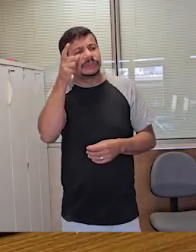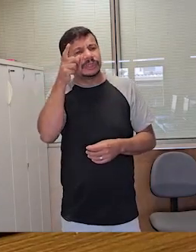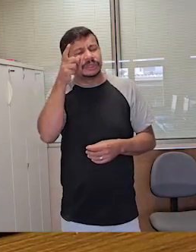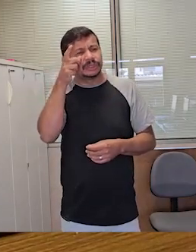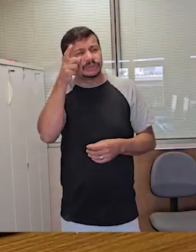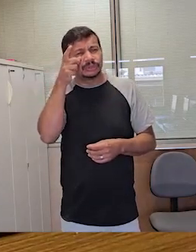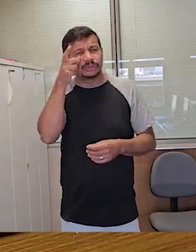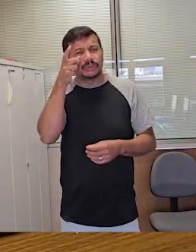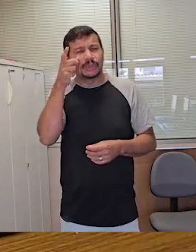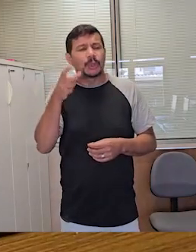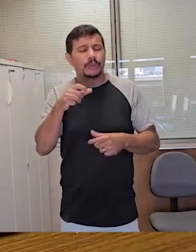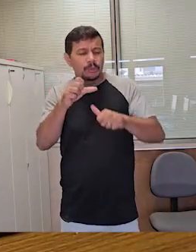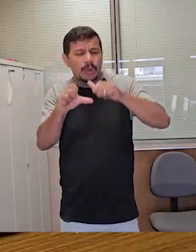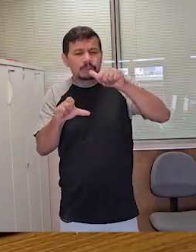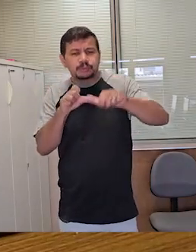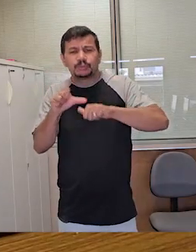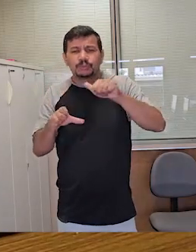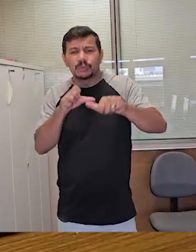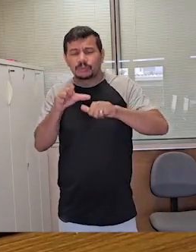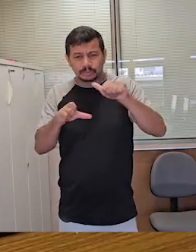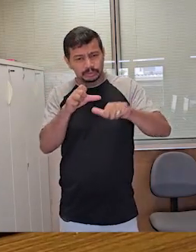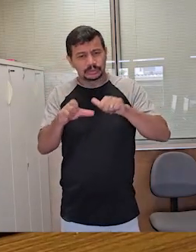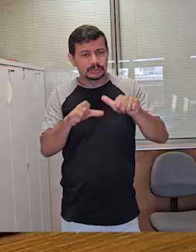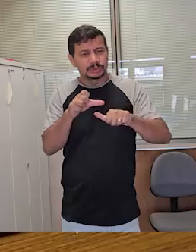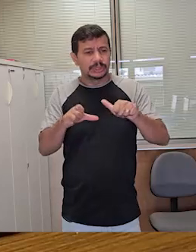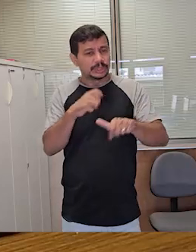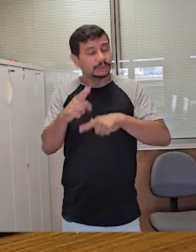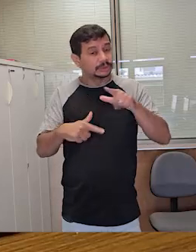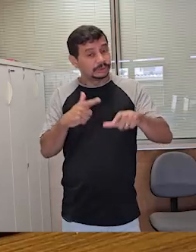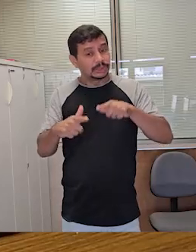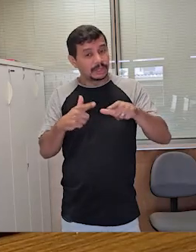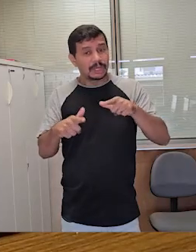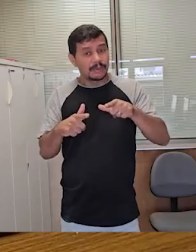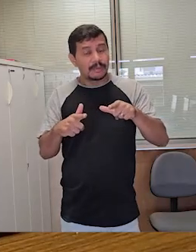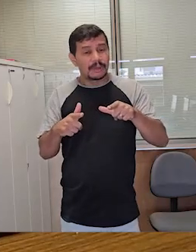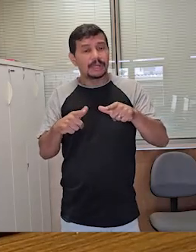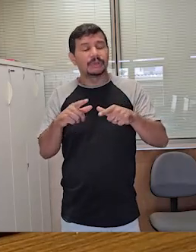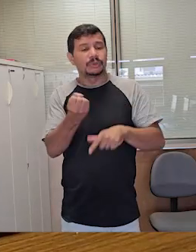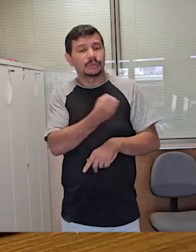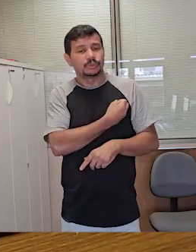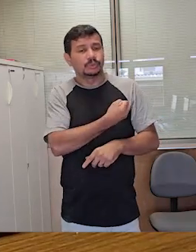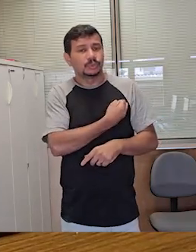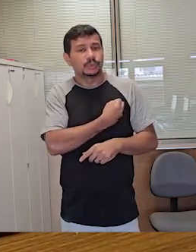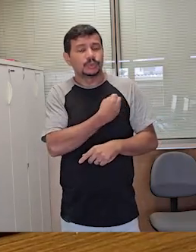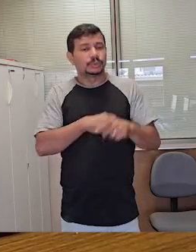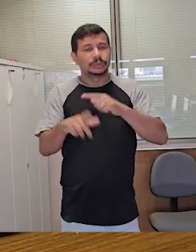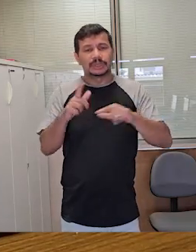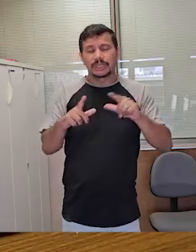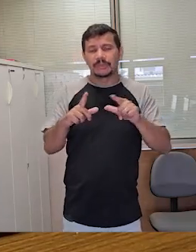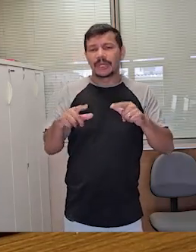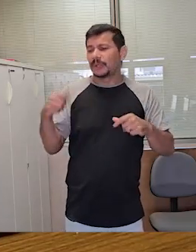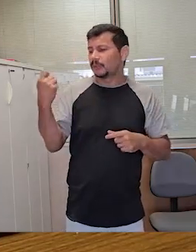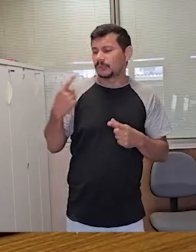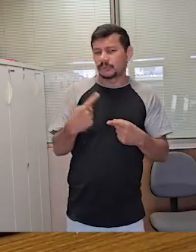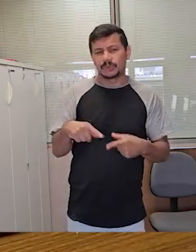mais uma mudança no mundo do trabalho, onde você tem uma quantidade de trabalhadores que não estão